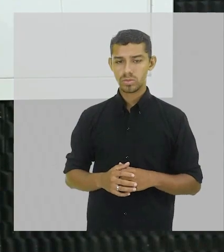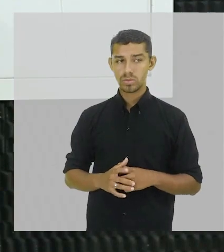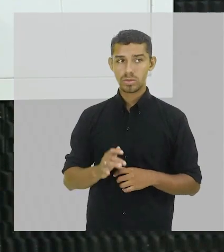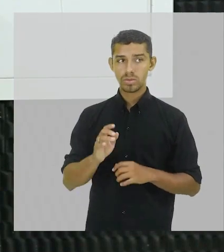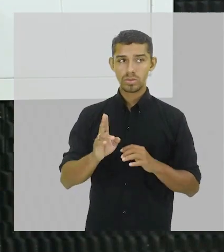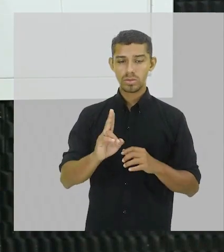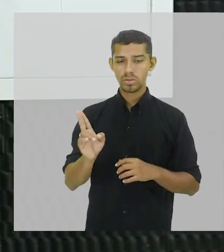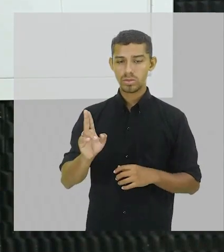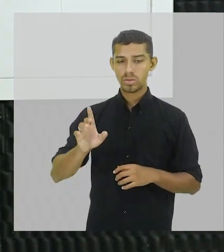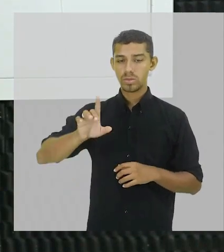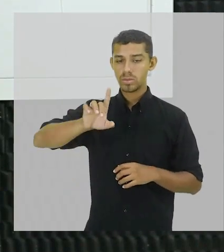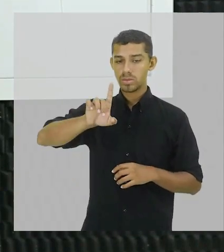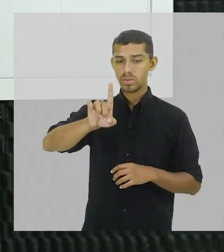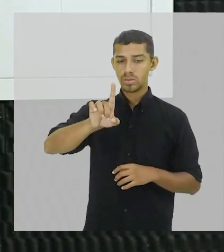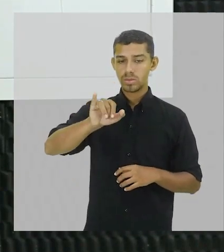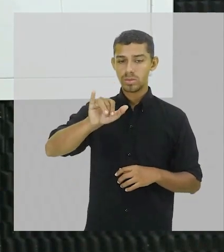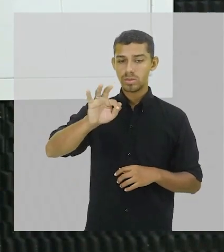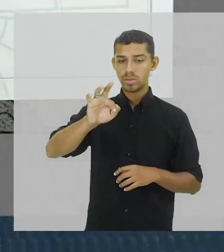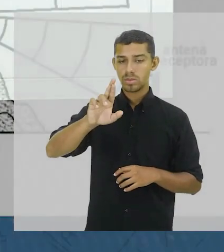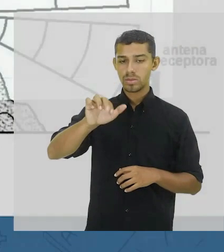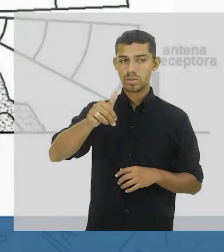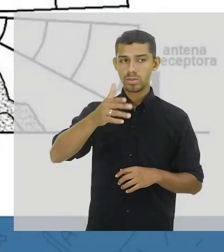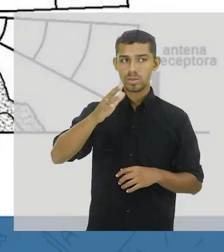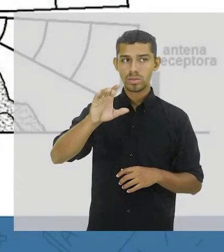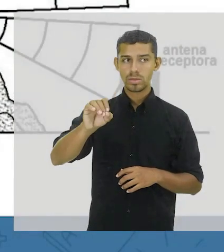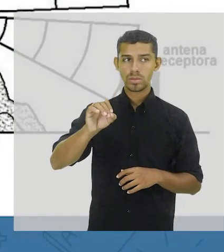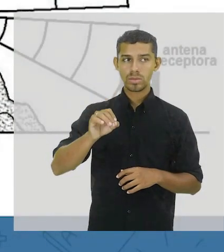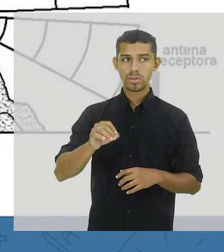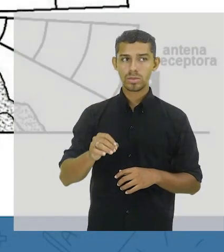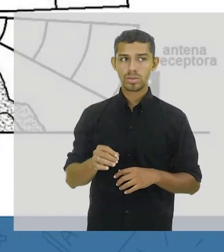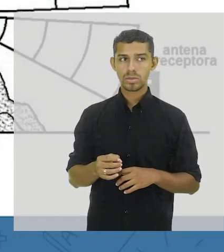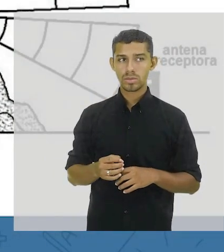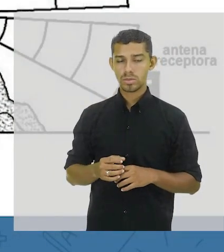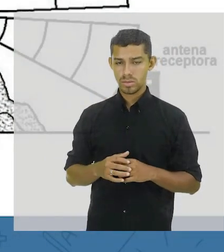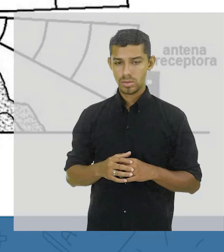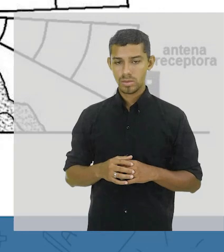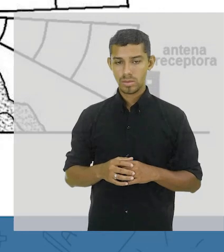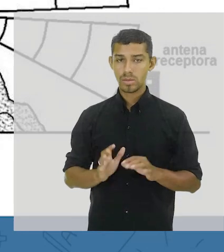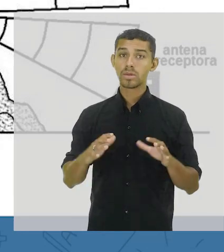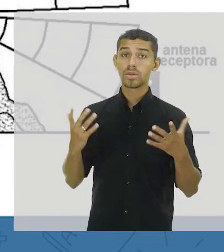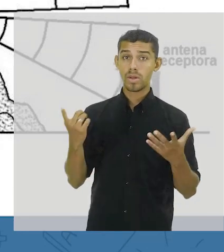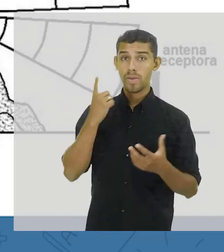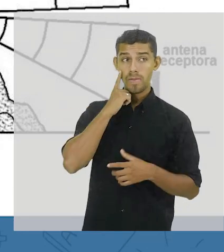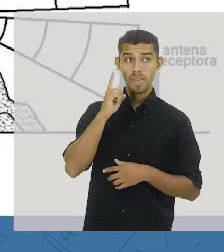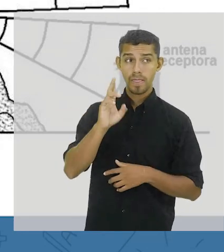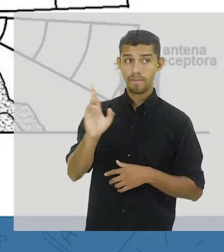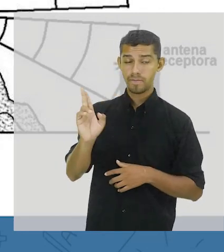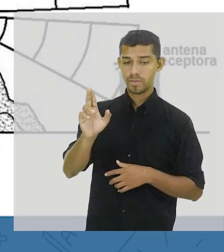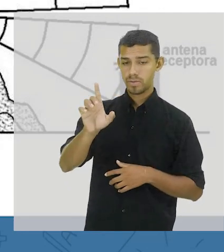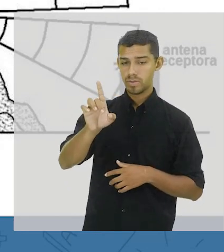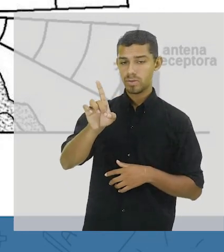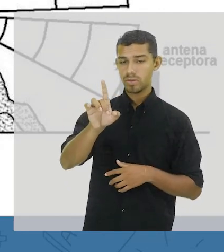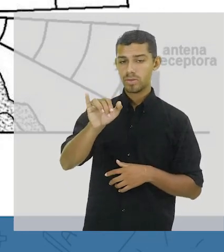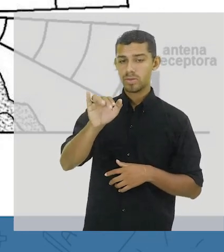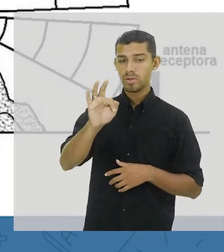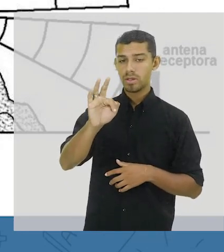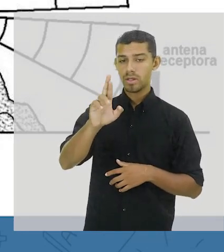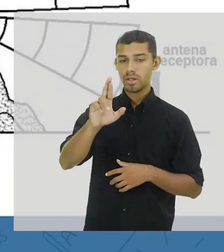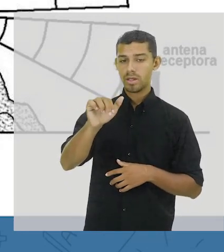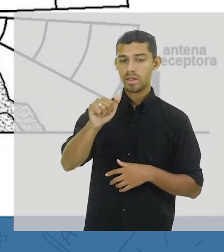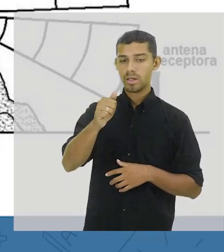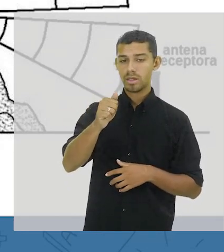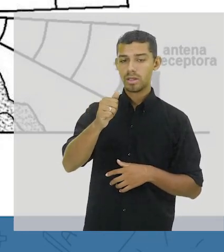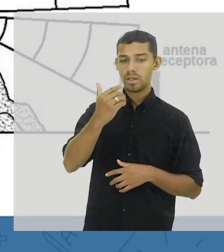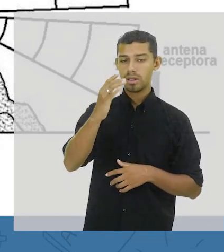fenômeno da difração, certo? Então, esse fenômeno, ele é chamado de